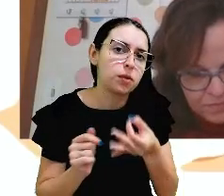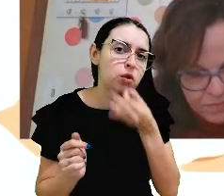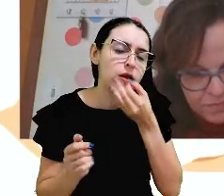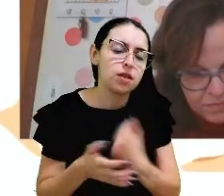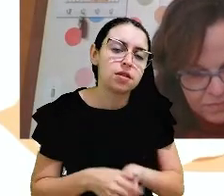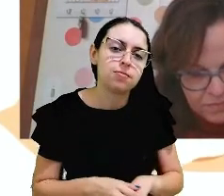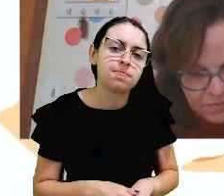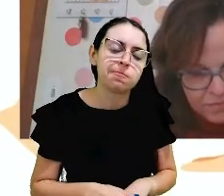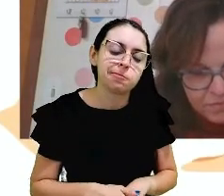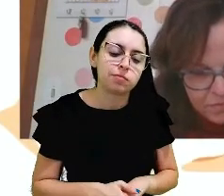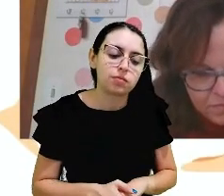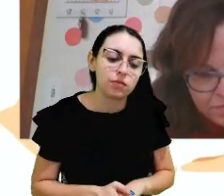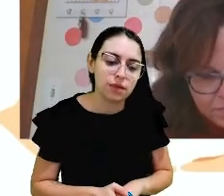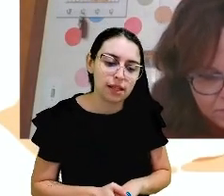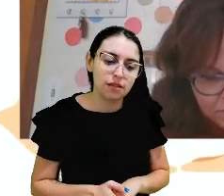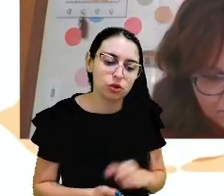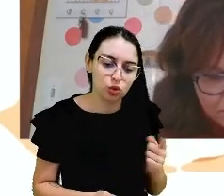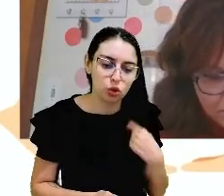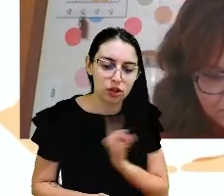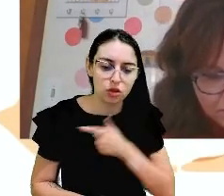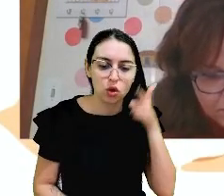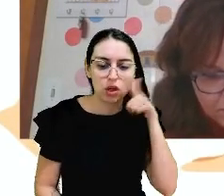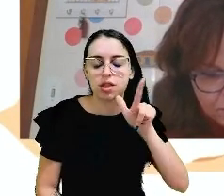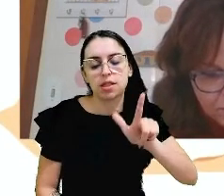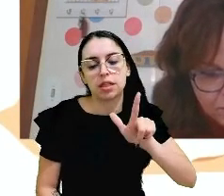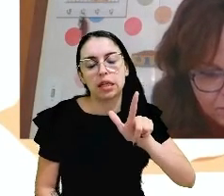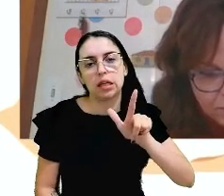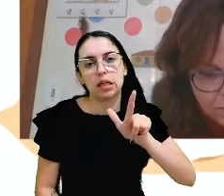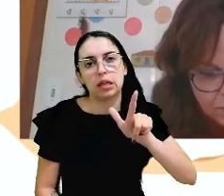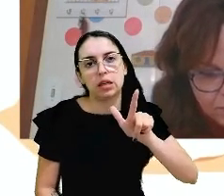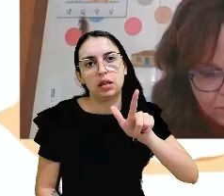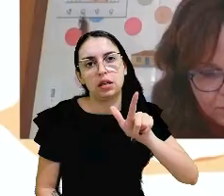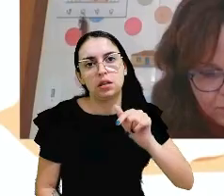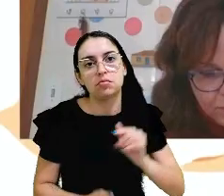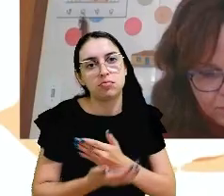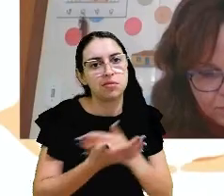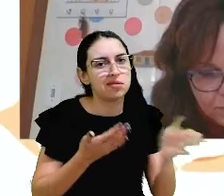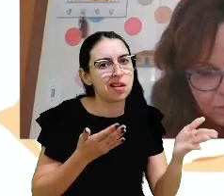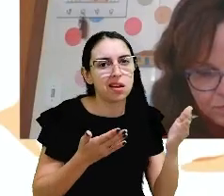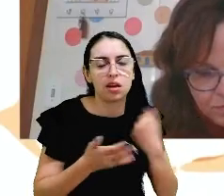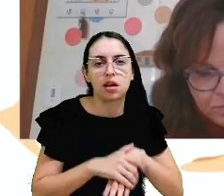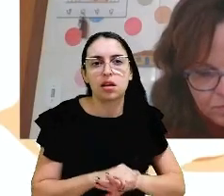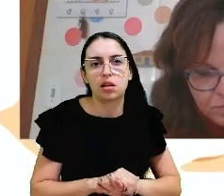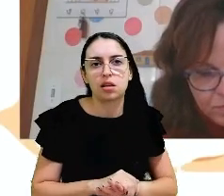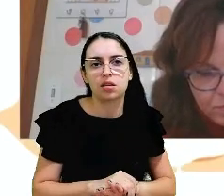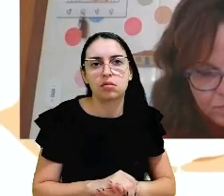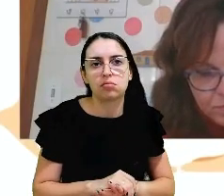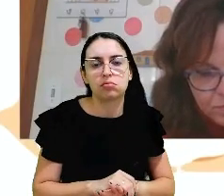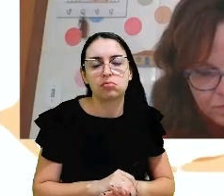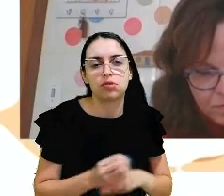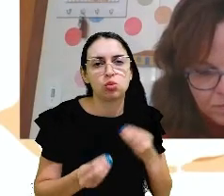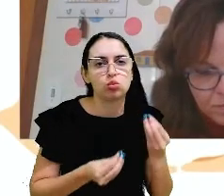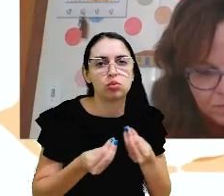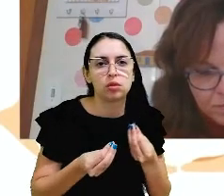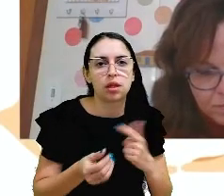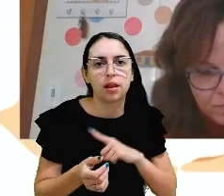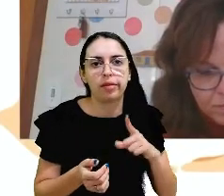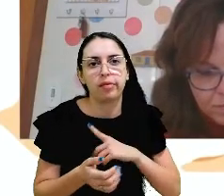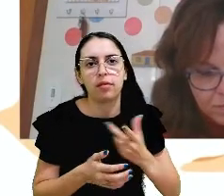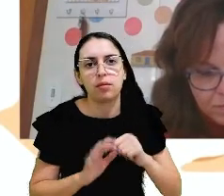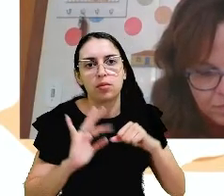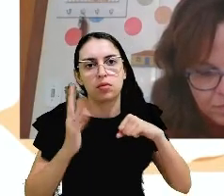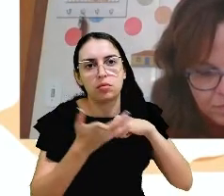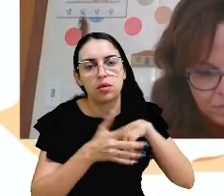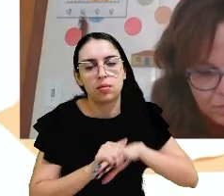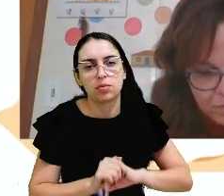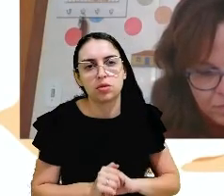espero que a gente consiga sair dessa situação pandêmica